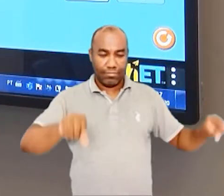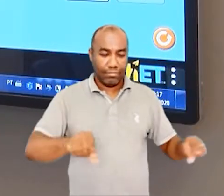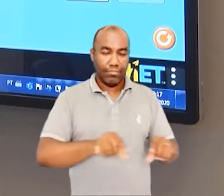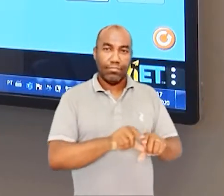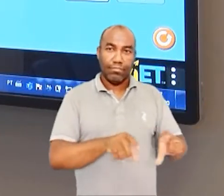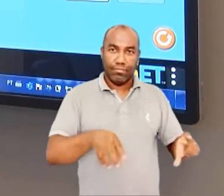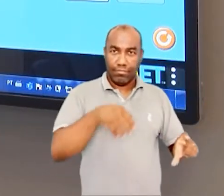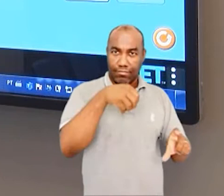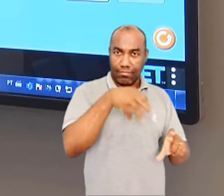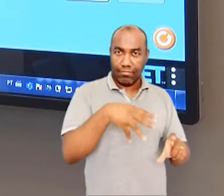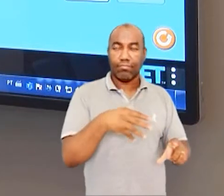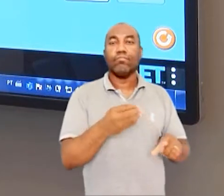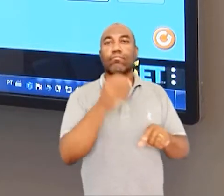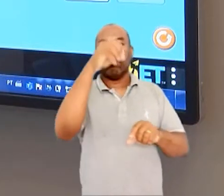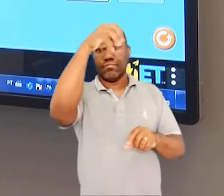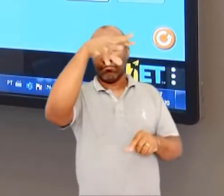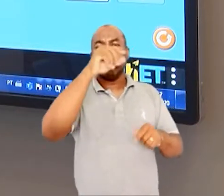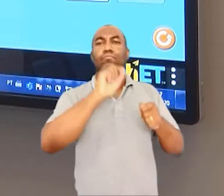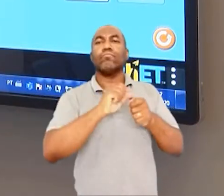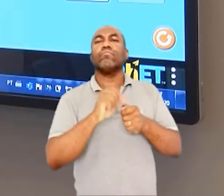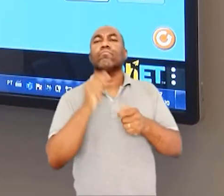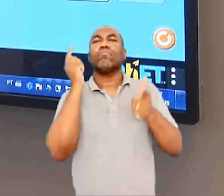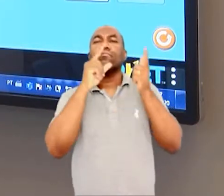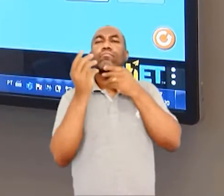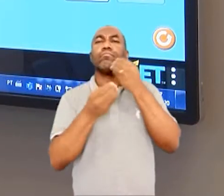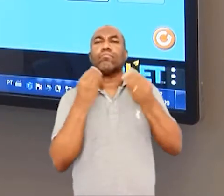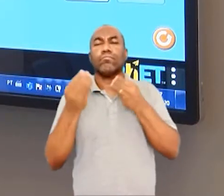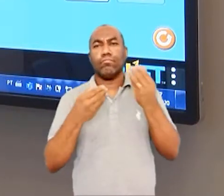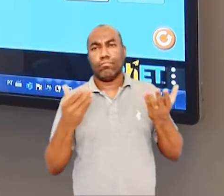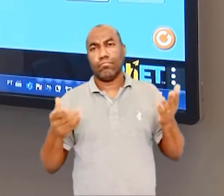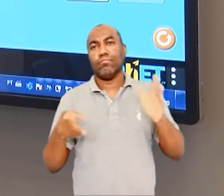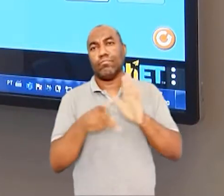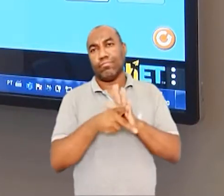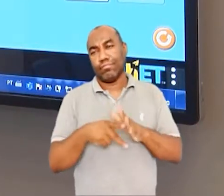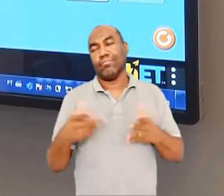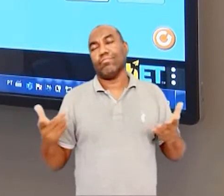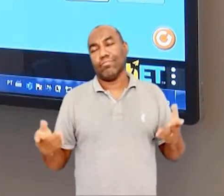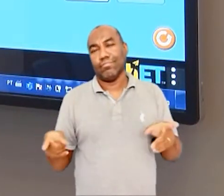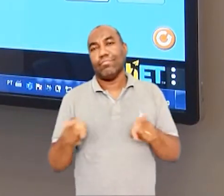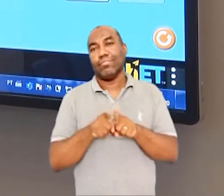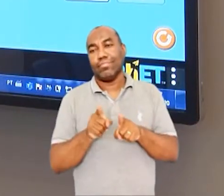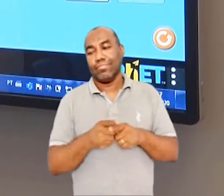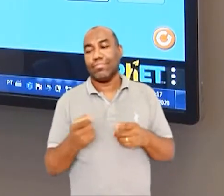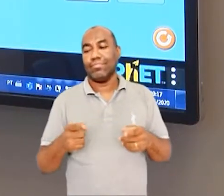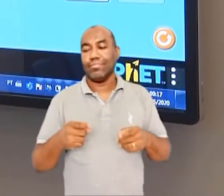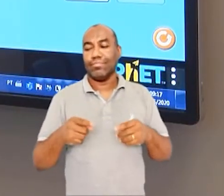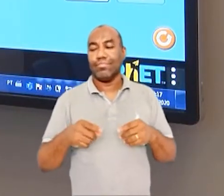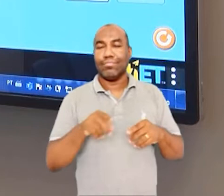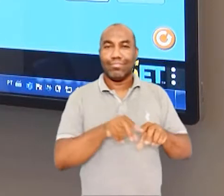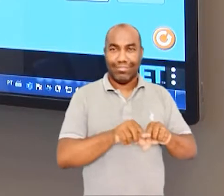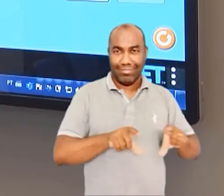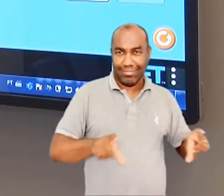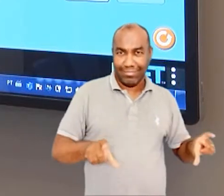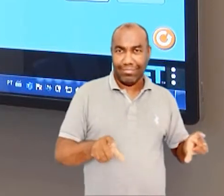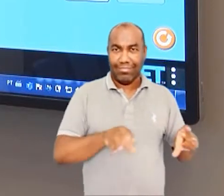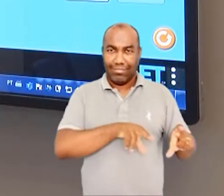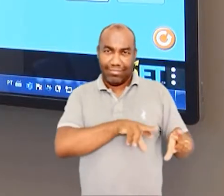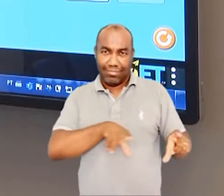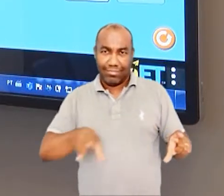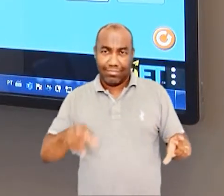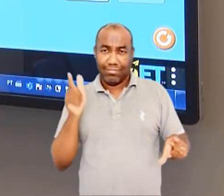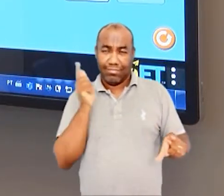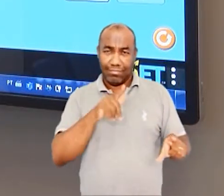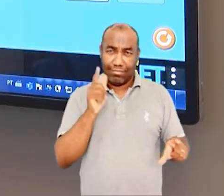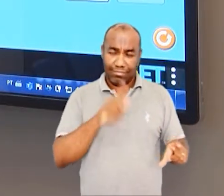circuito e associar uma outra pilha aqui. Essa associação de